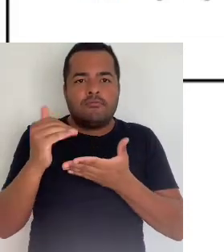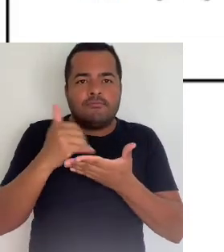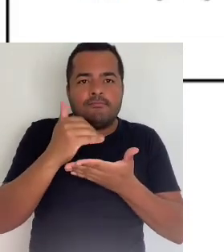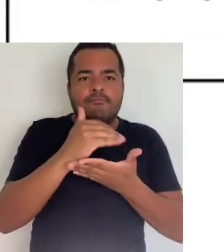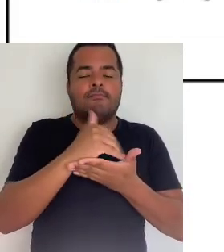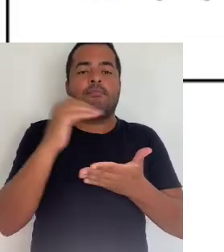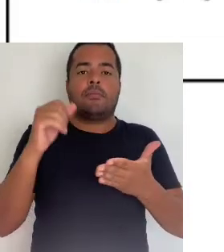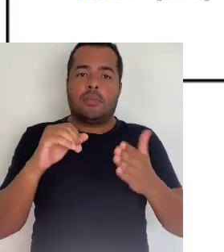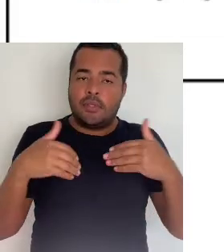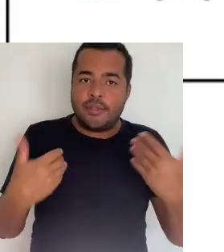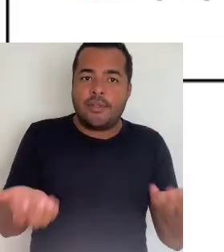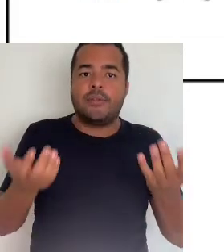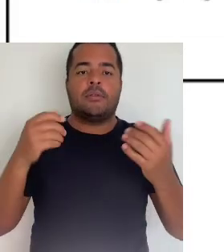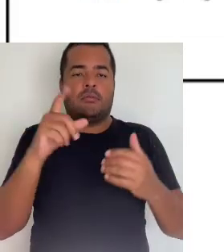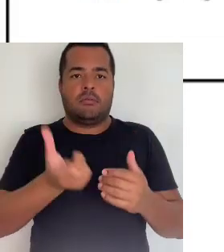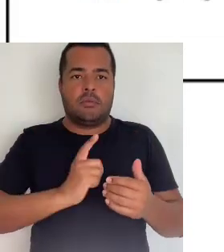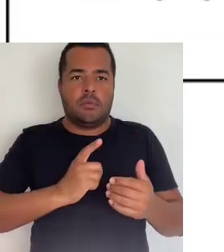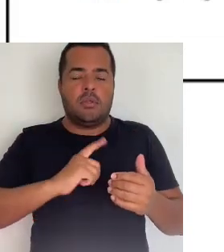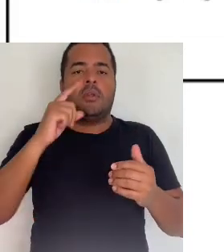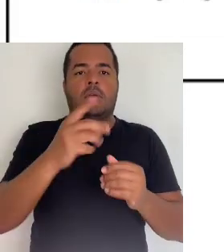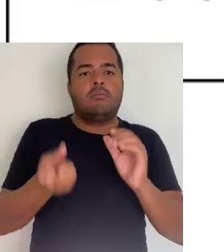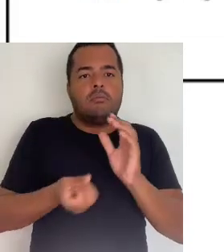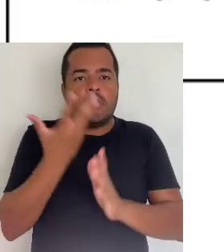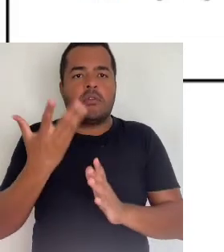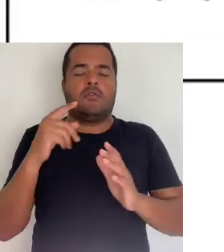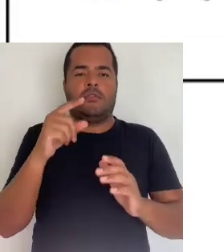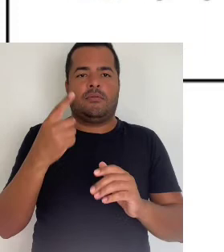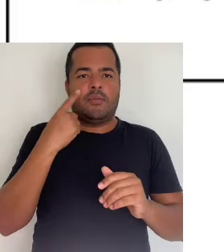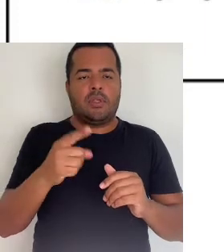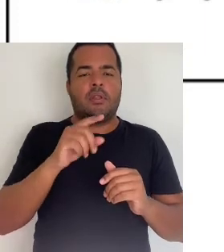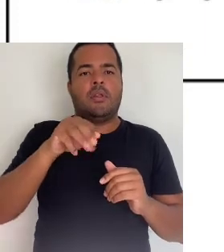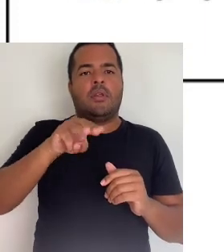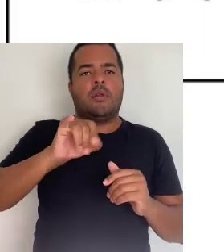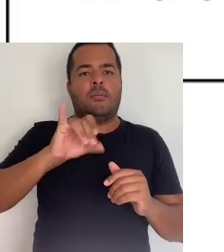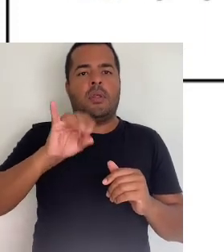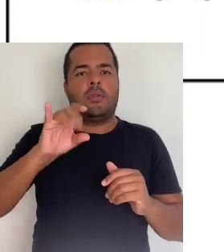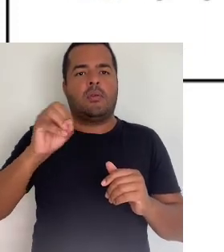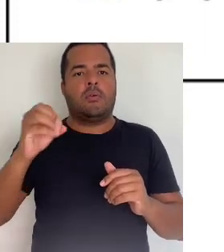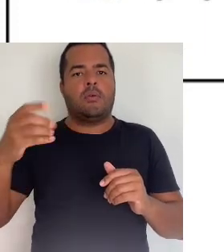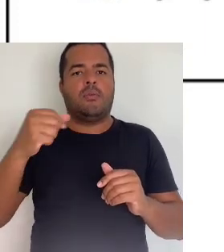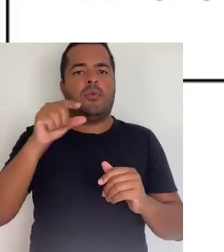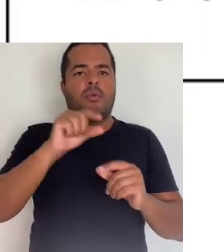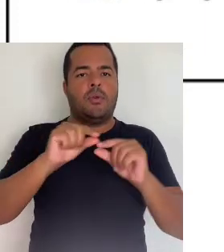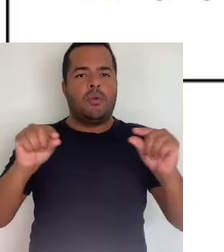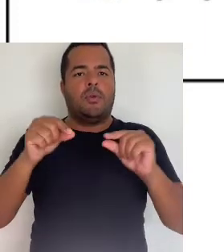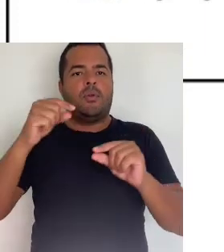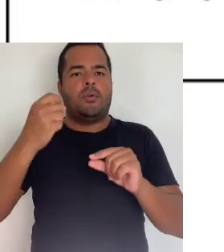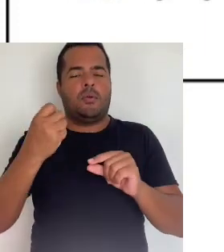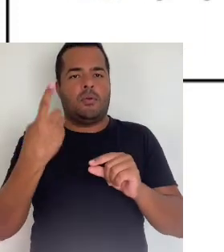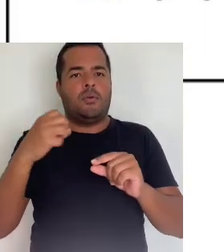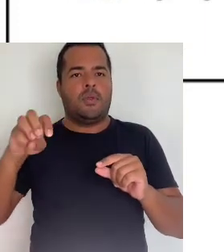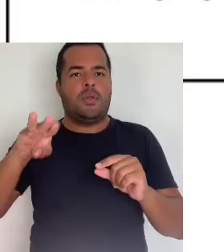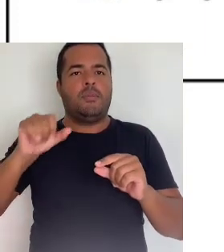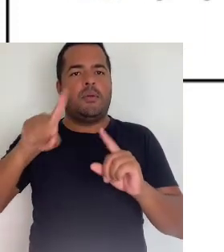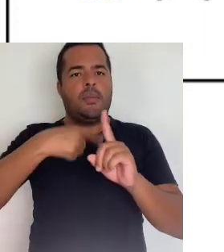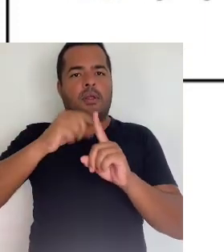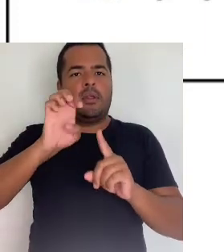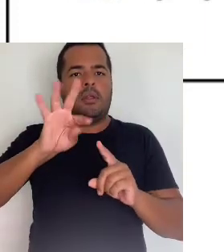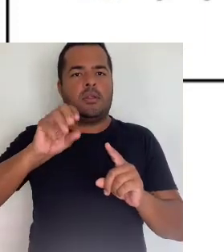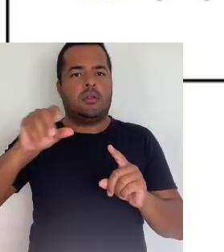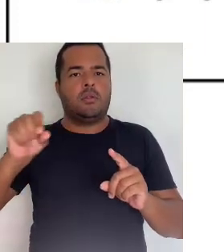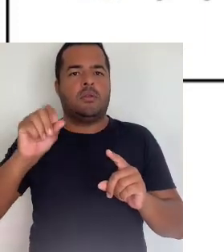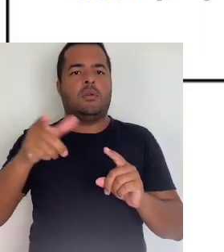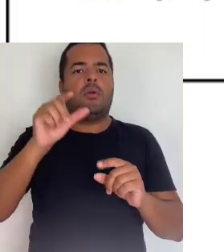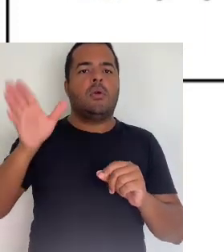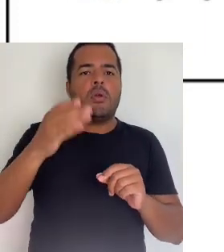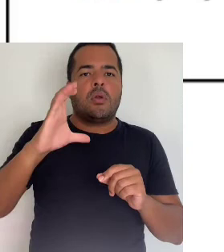basicamente, o bromo sendo eliminado. E aí a gente tem a formação do produto, que é o 2-metilpropieno,